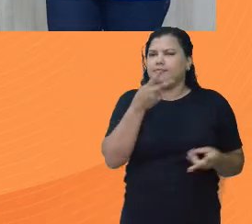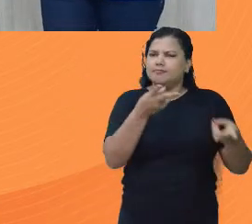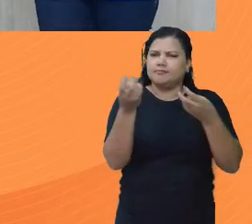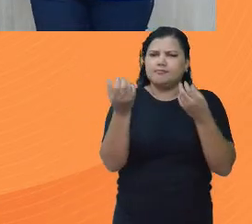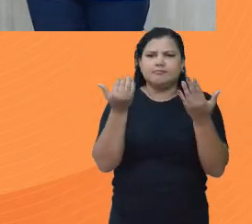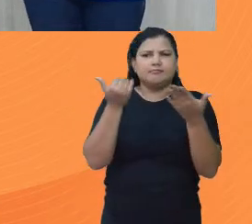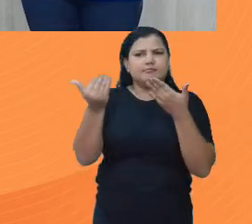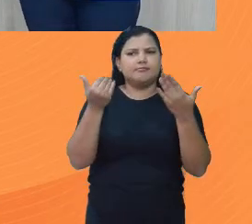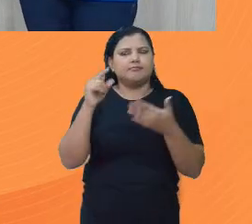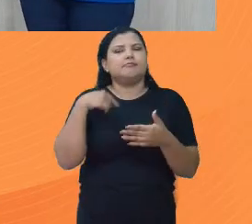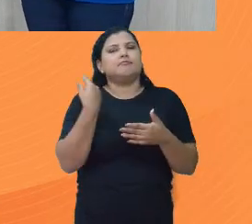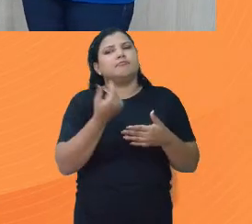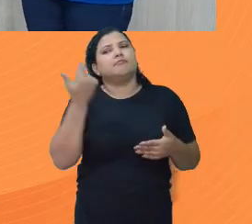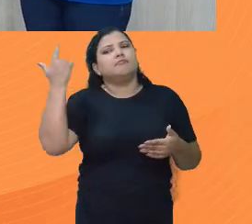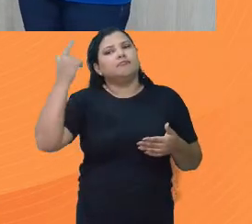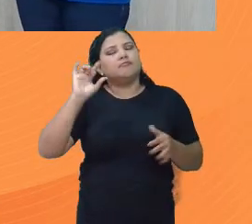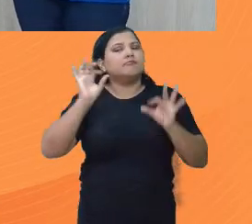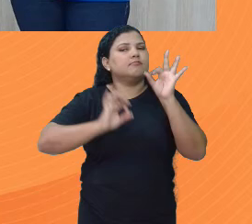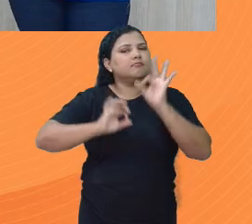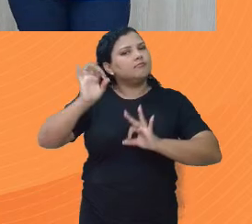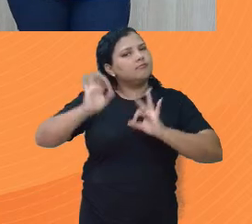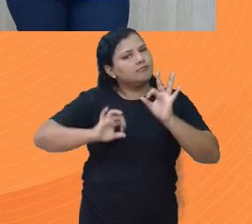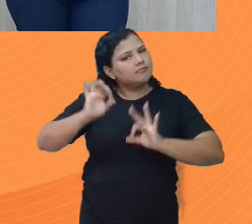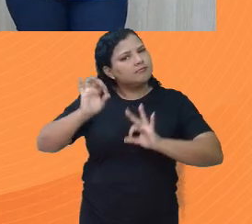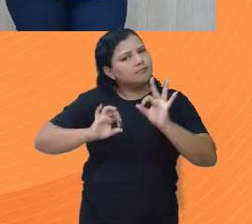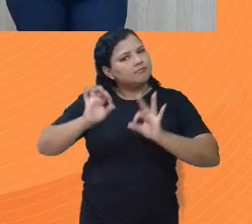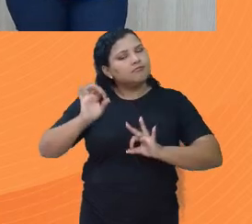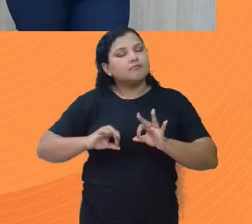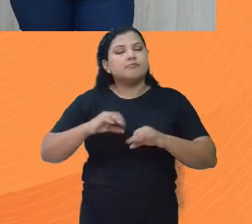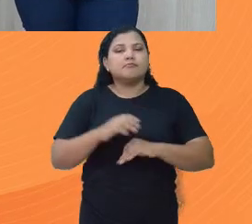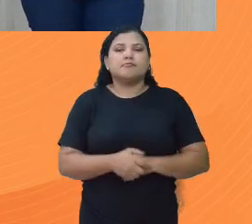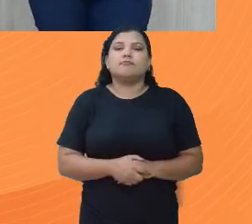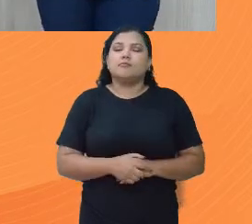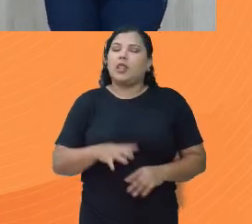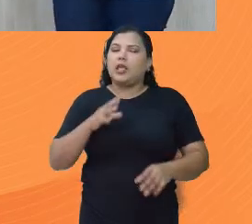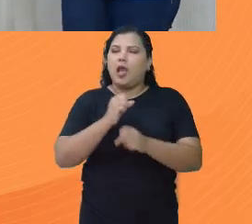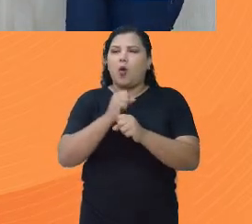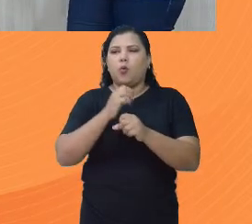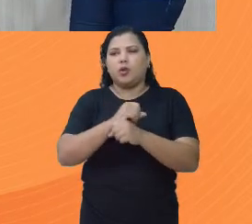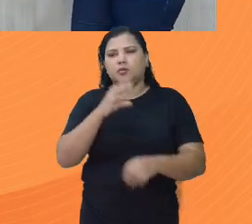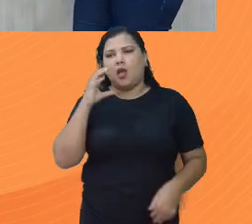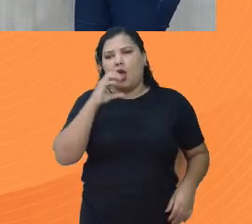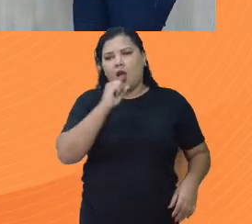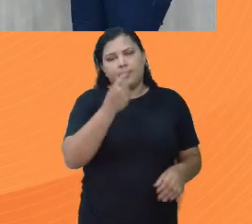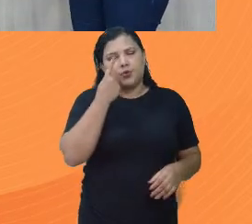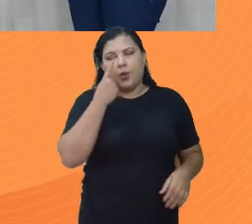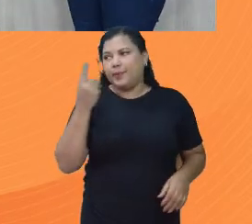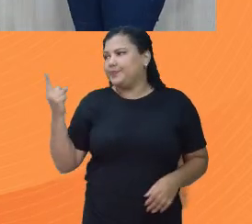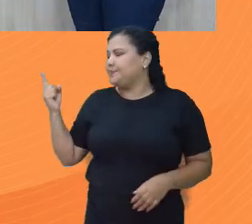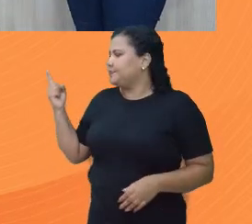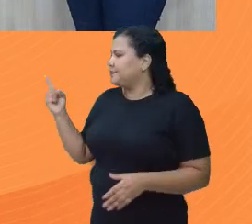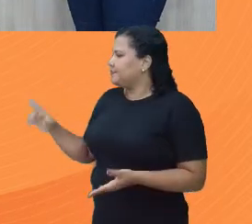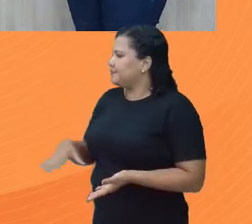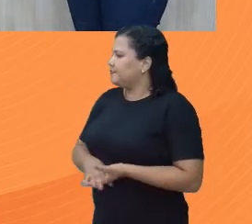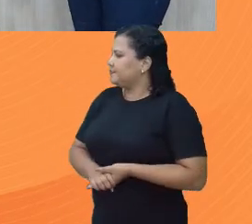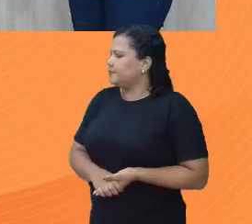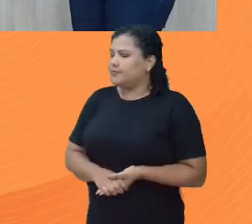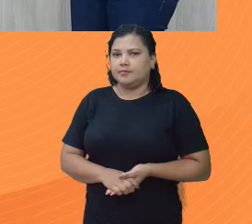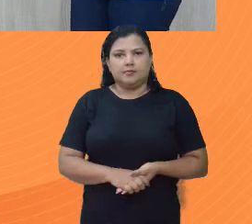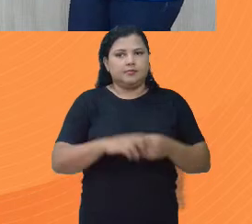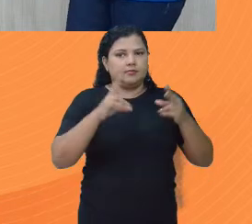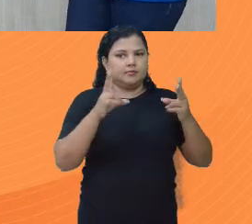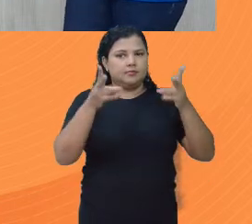consegue construir essa porcentagem fazendo operações mais rápidas, né, mais objetivas. Ó, a gente viu que